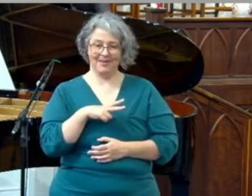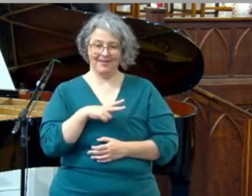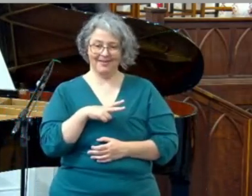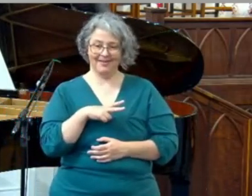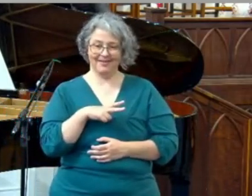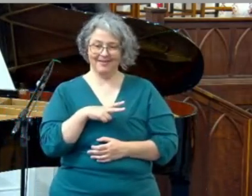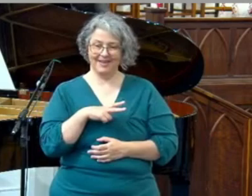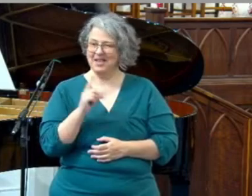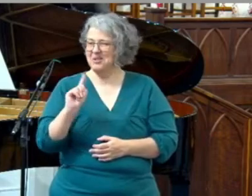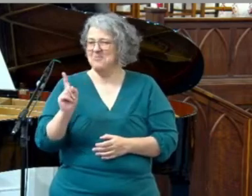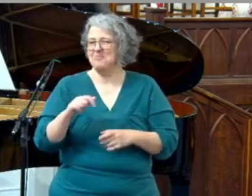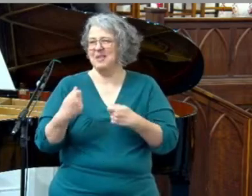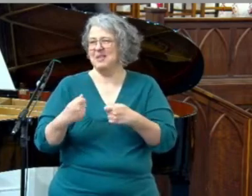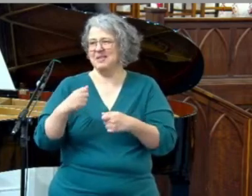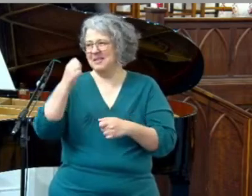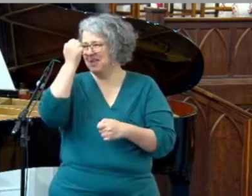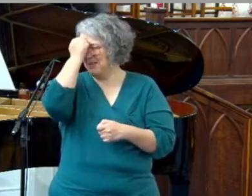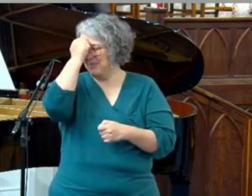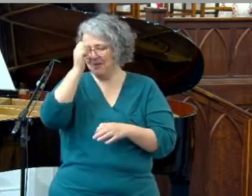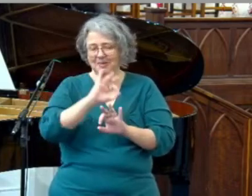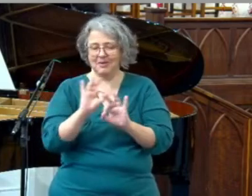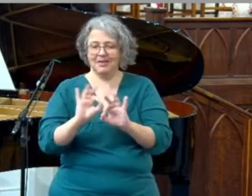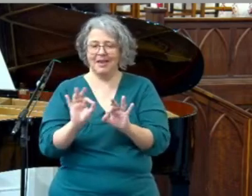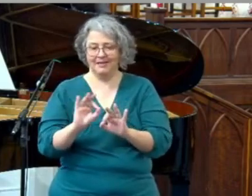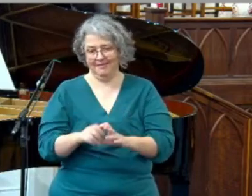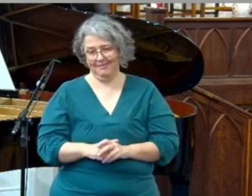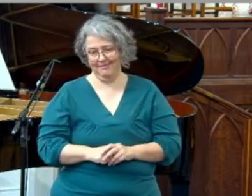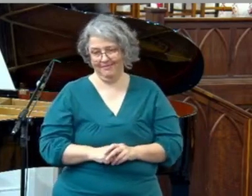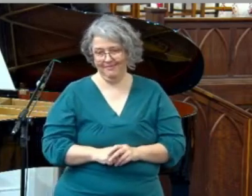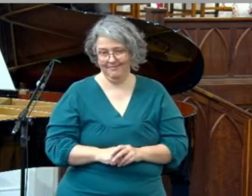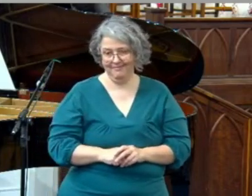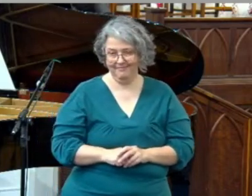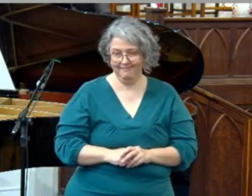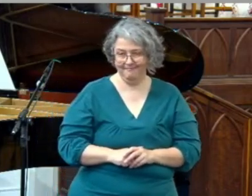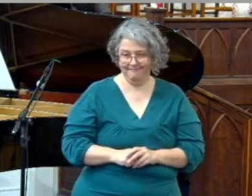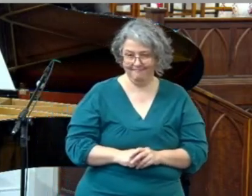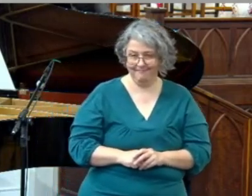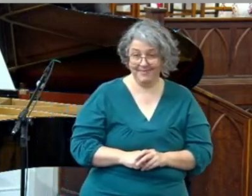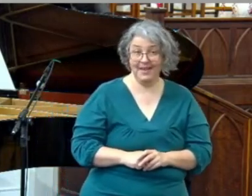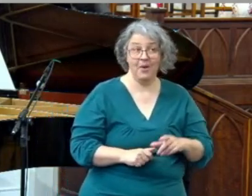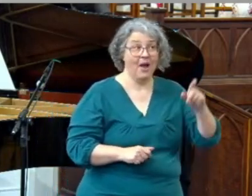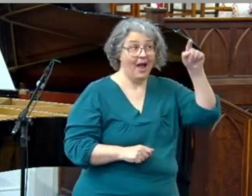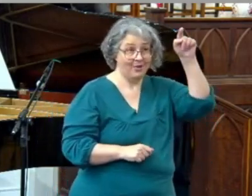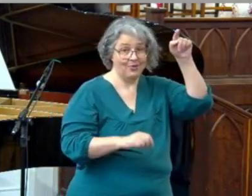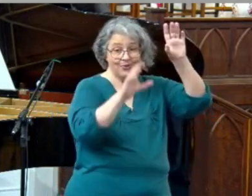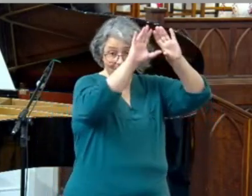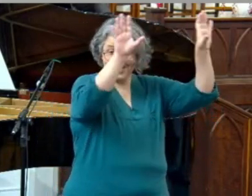Todos os pecadores precisam de arrependimento, mas Cristo está dizendo: olha,